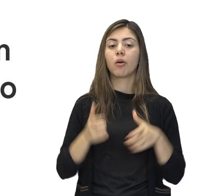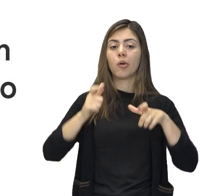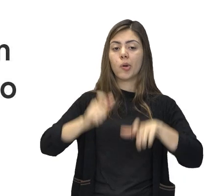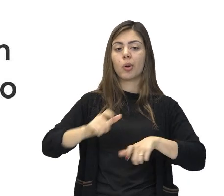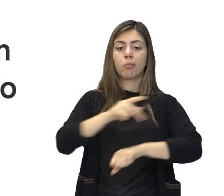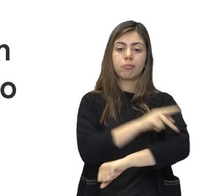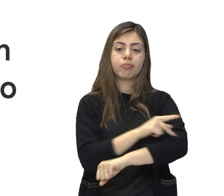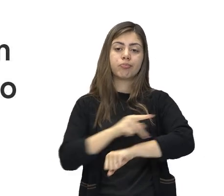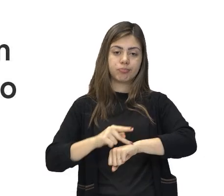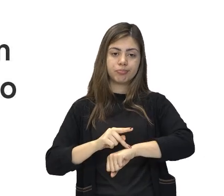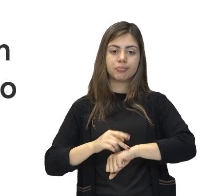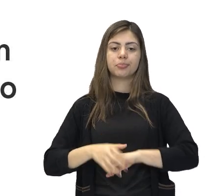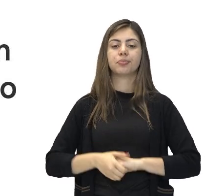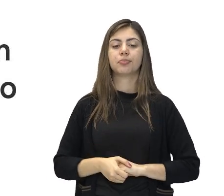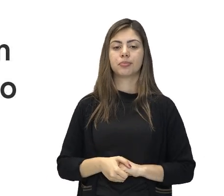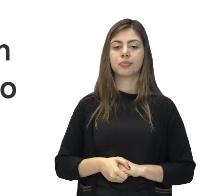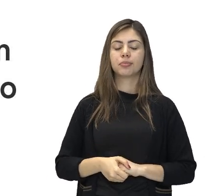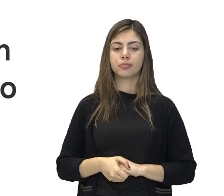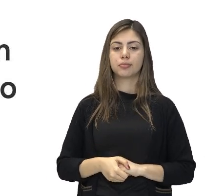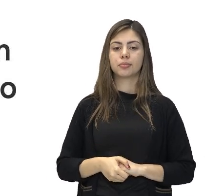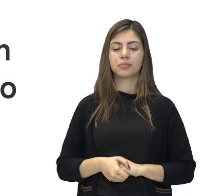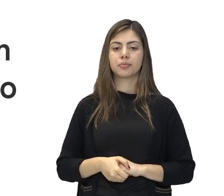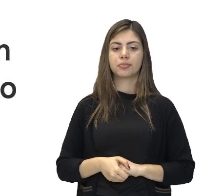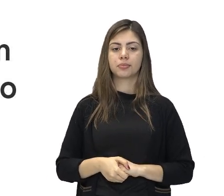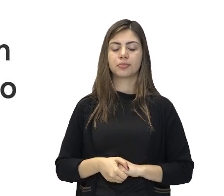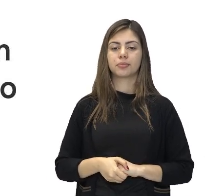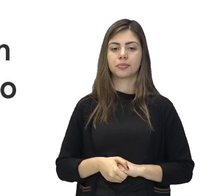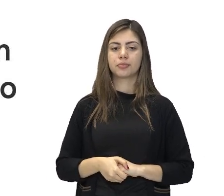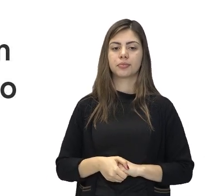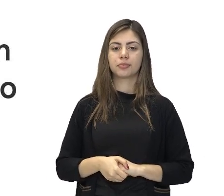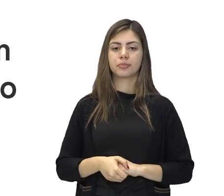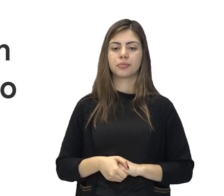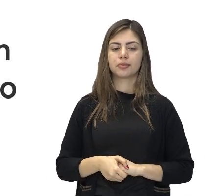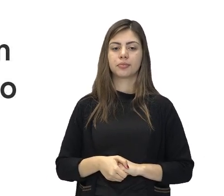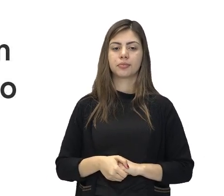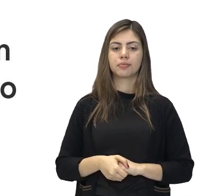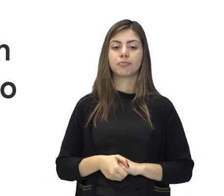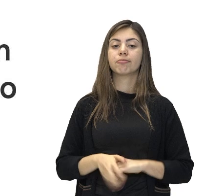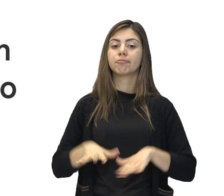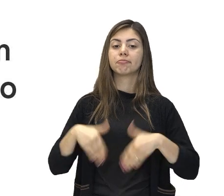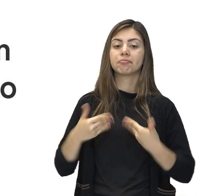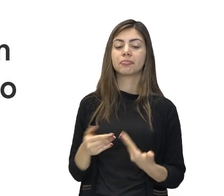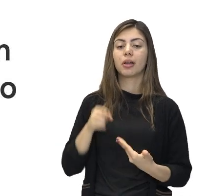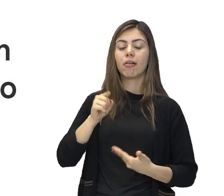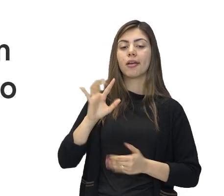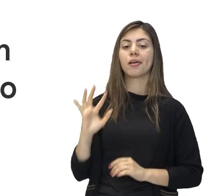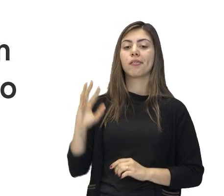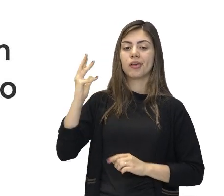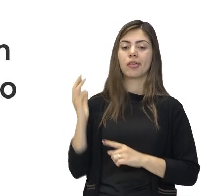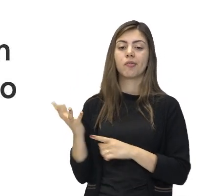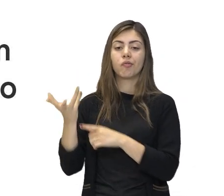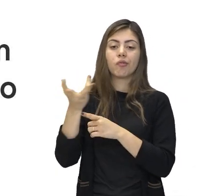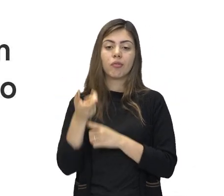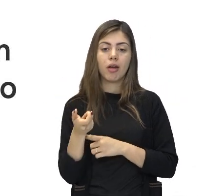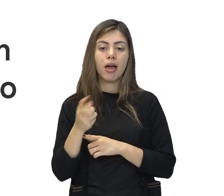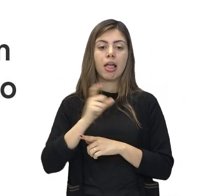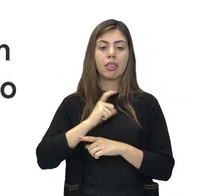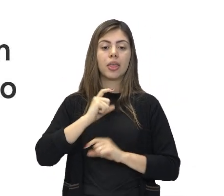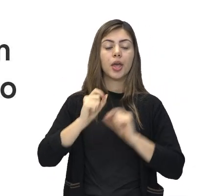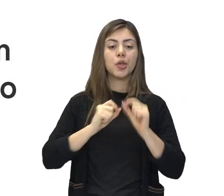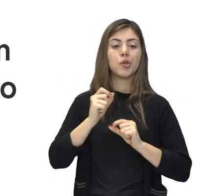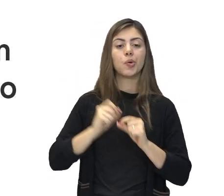Praia Zezinho Correia, na Ponta Negra, zona oeste da capital amazonense. O Festival de Artes